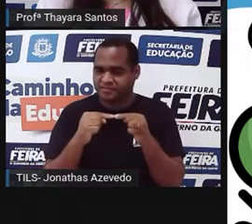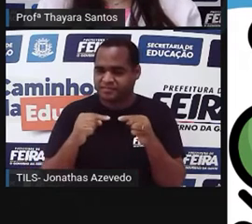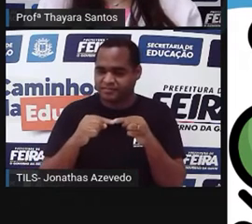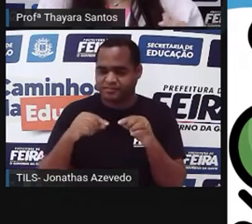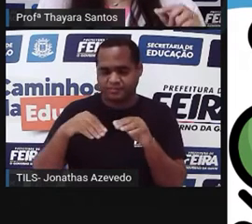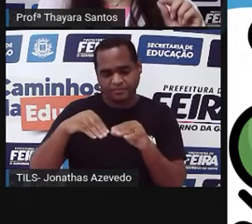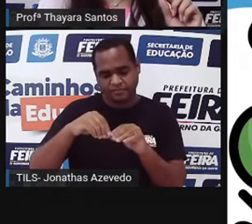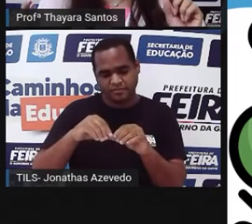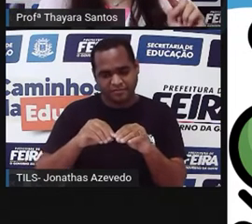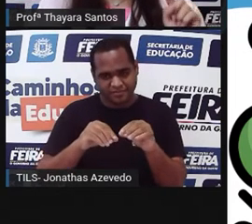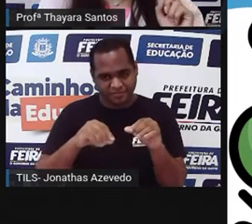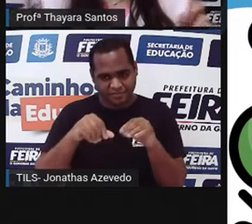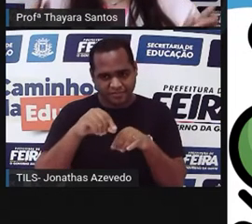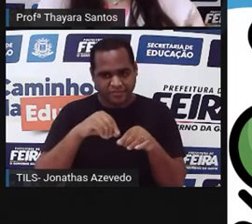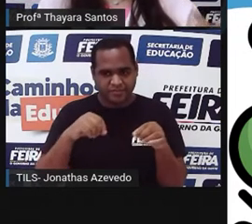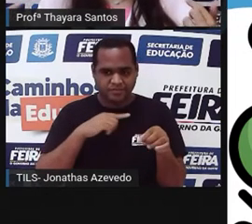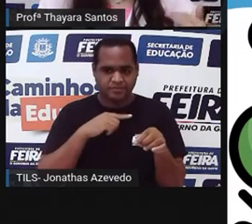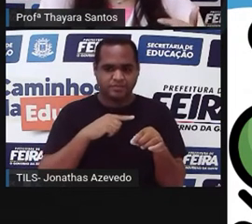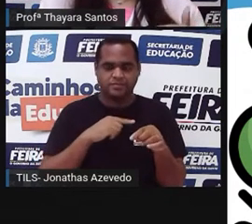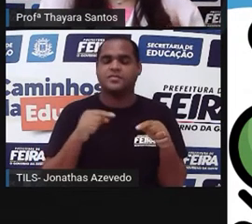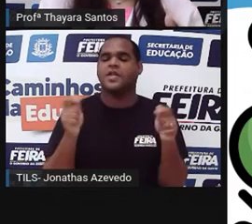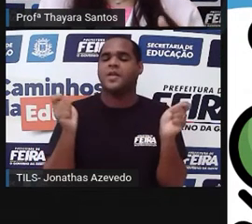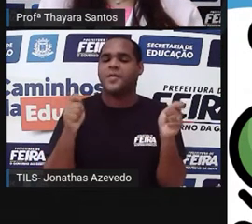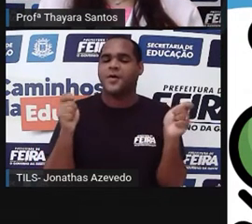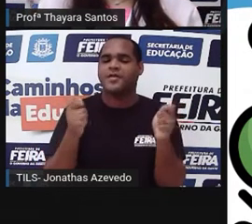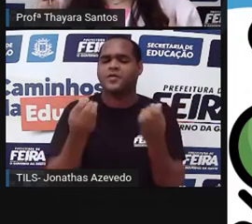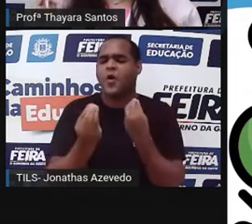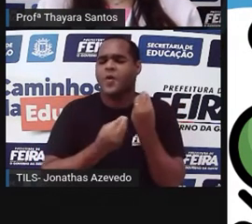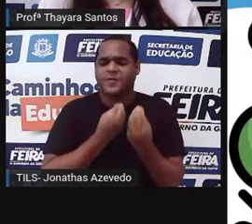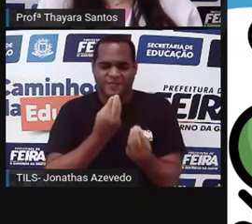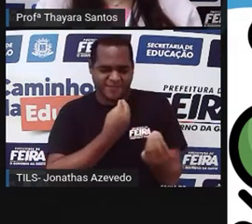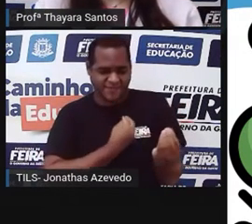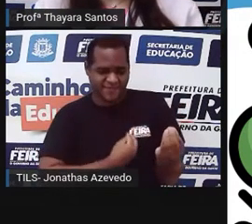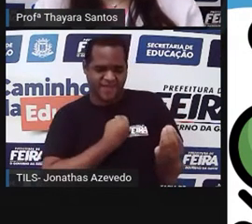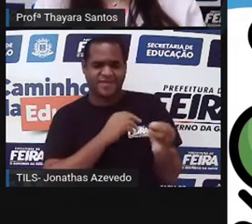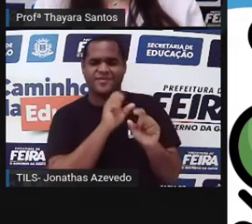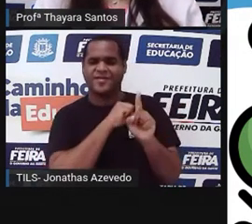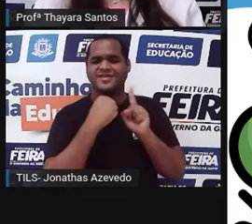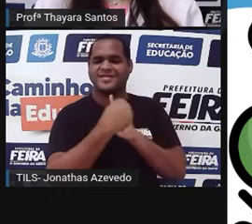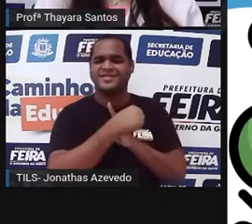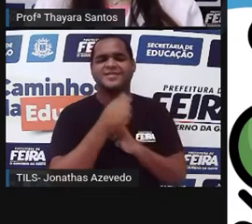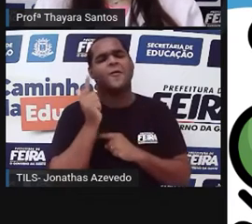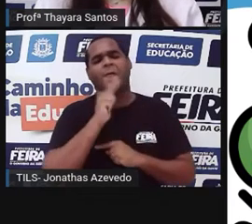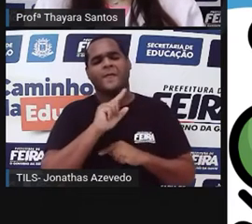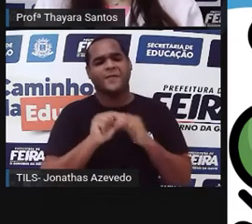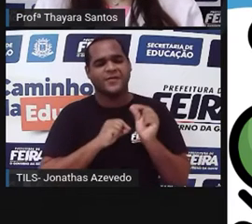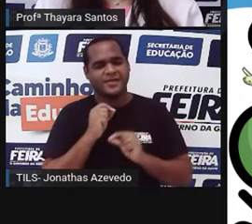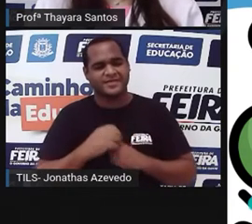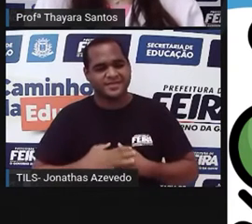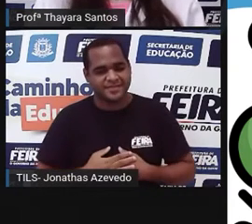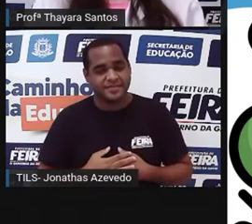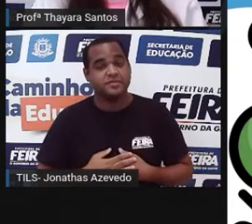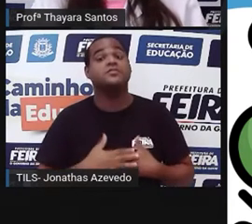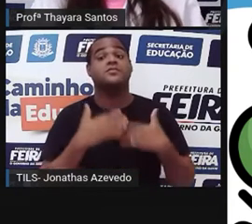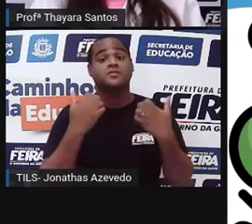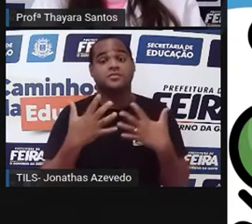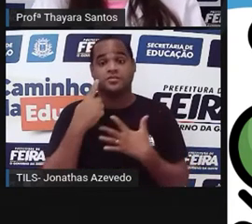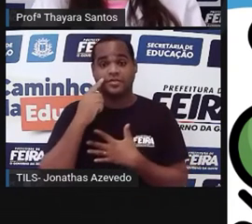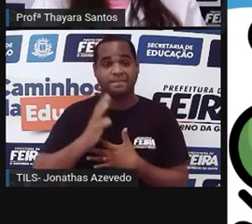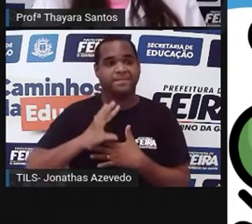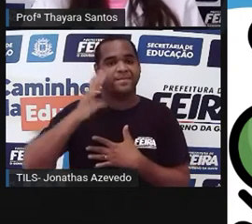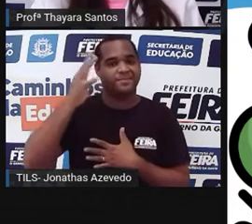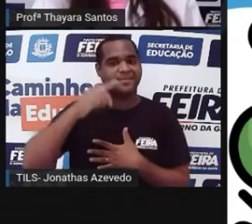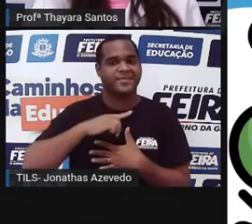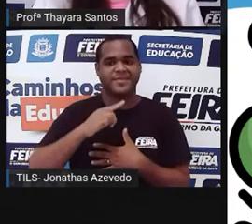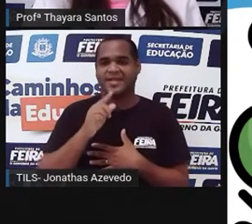do solo. E o que é que isso impacta na nossa vida? Primeiro, a gente não vai ter risco de